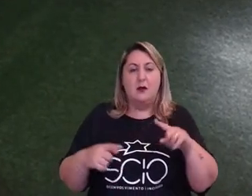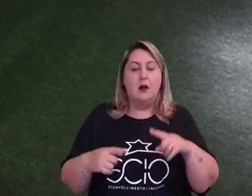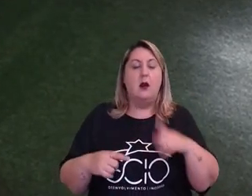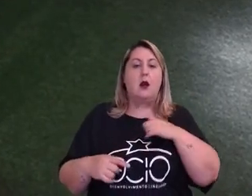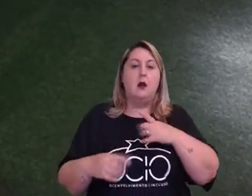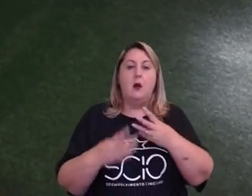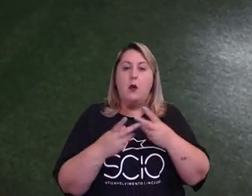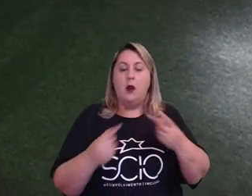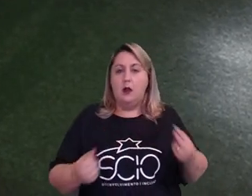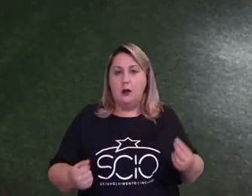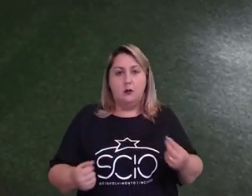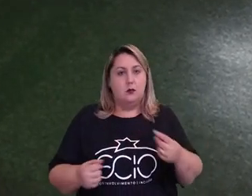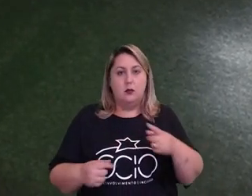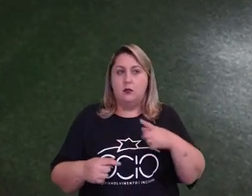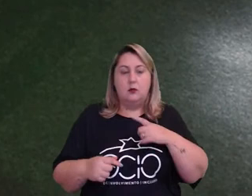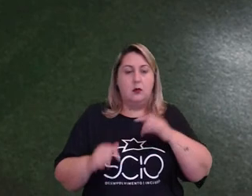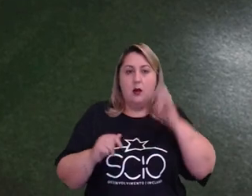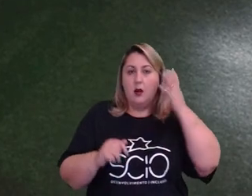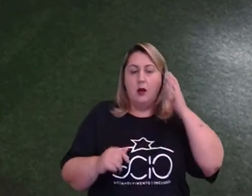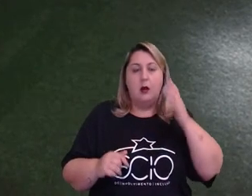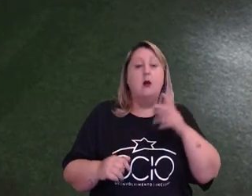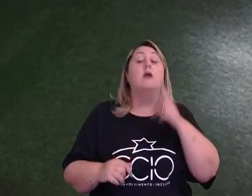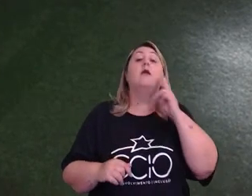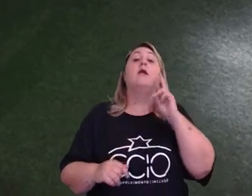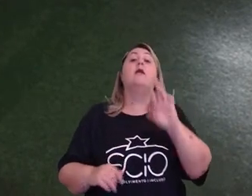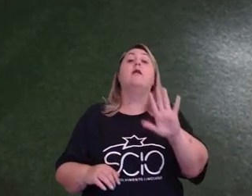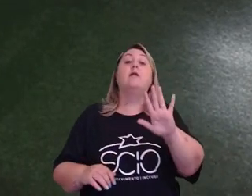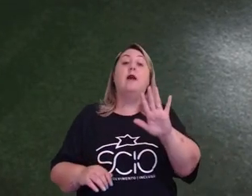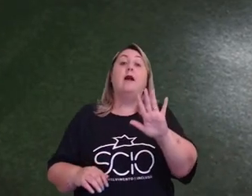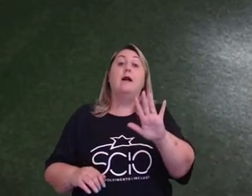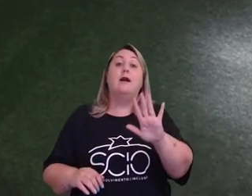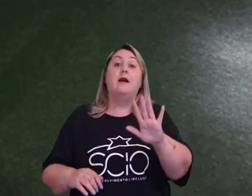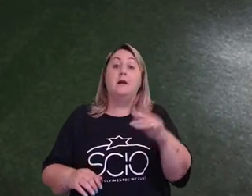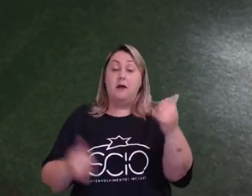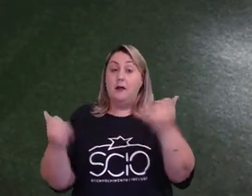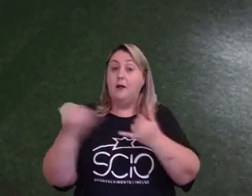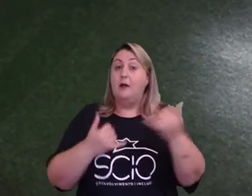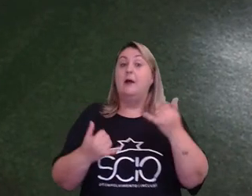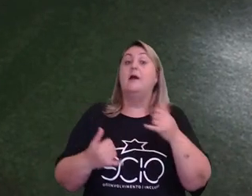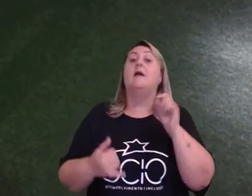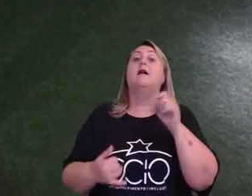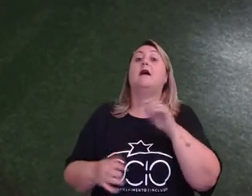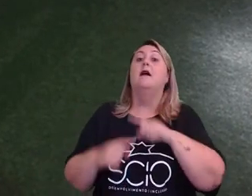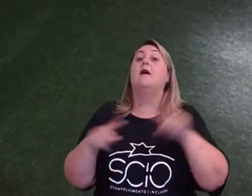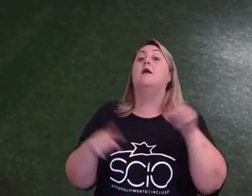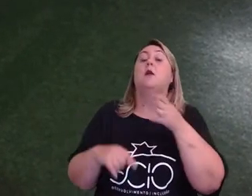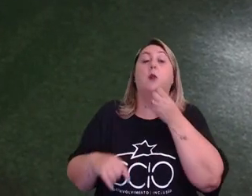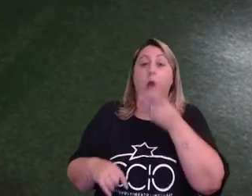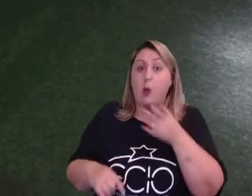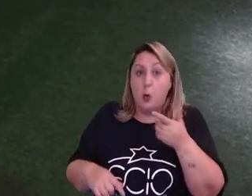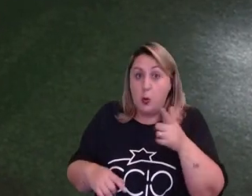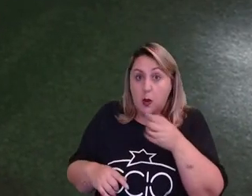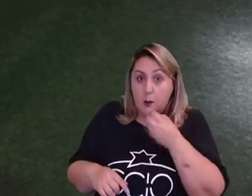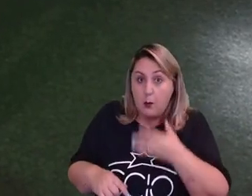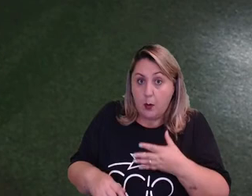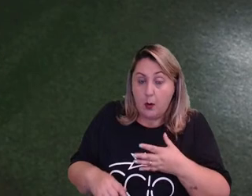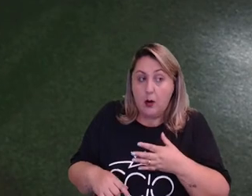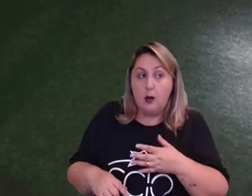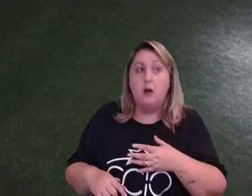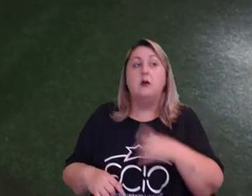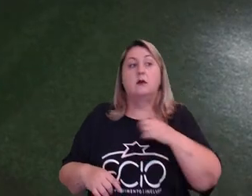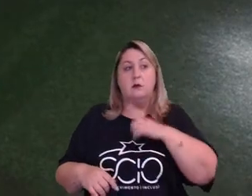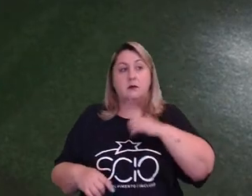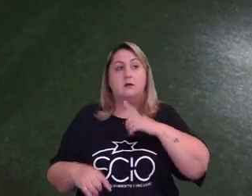música dessa qualidade não toca. Confere aí e depois me fala ali no chat se a música é boa ou não é boa, se esse cara